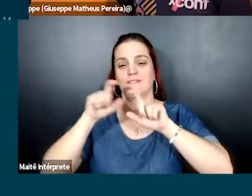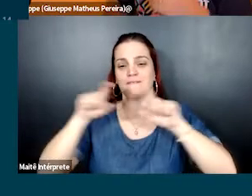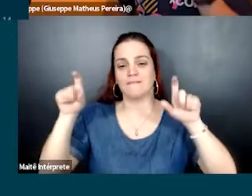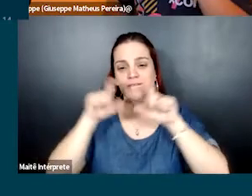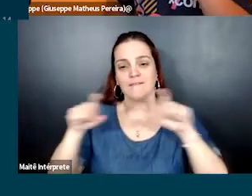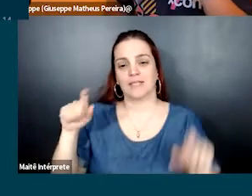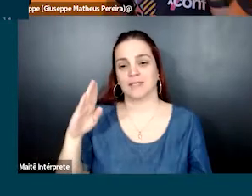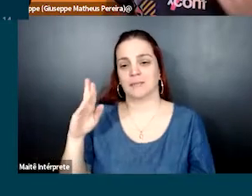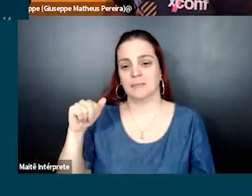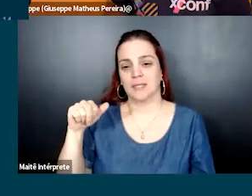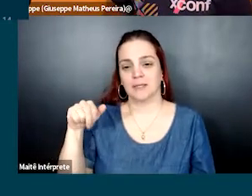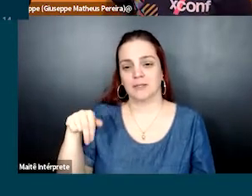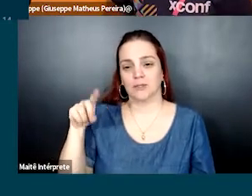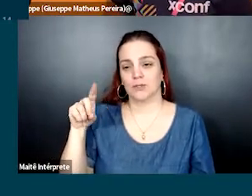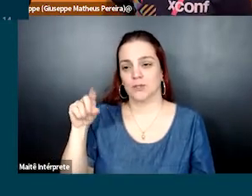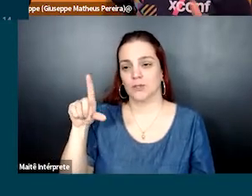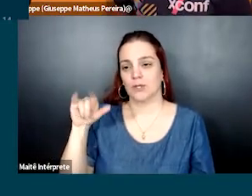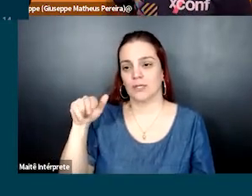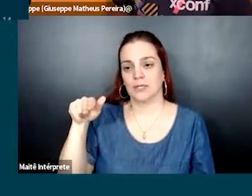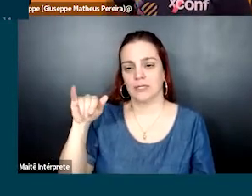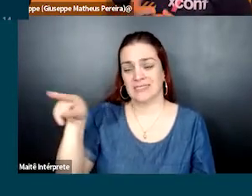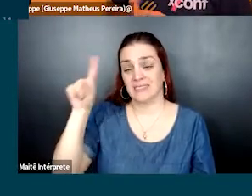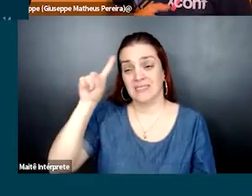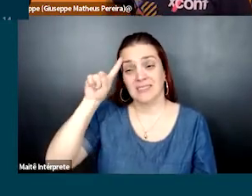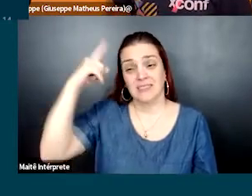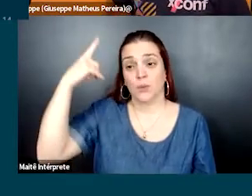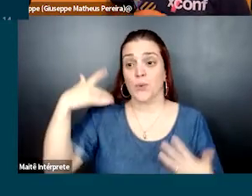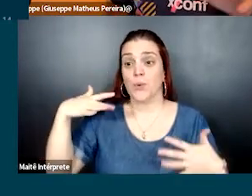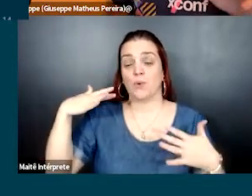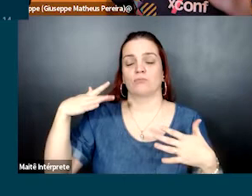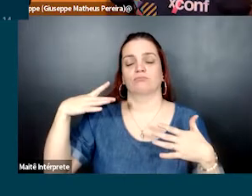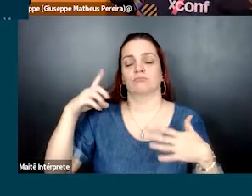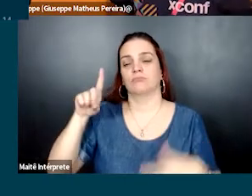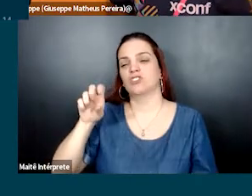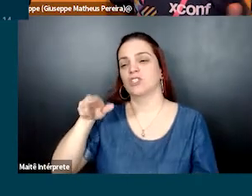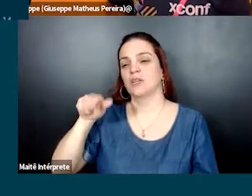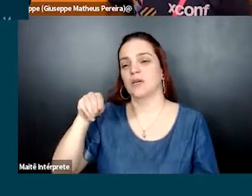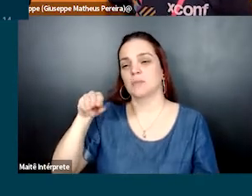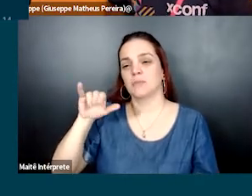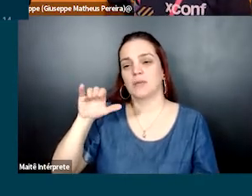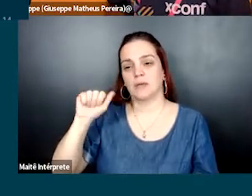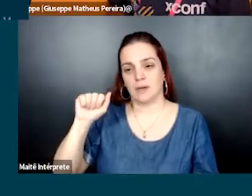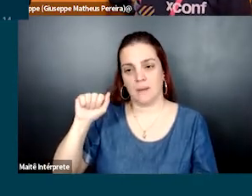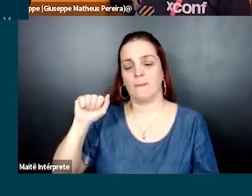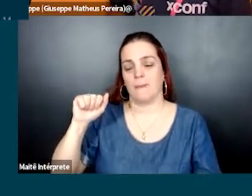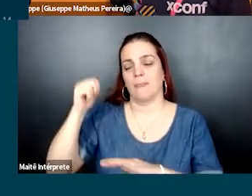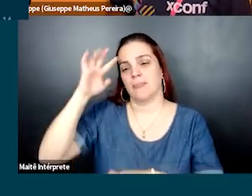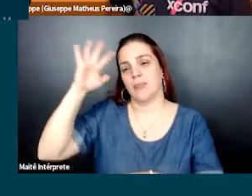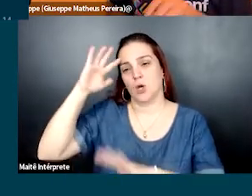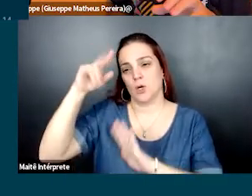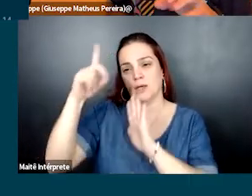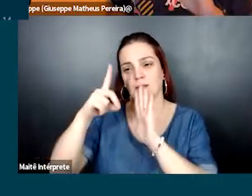engenharia, né? O Alberto Brandolini é o criador da dinâmica Event Storm, que é resultante lá de uma análise do Domain Drive